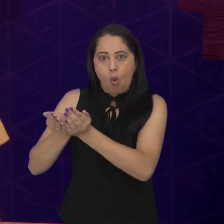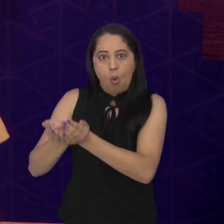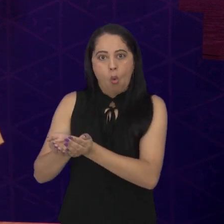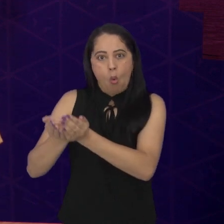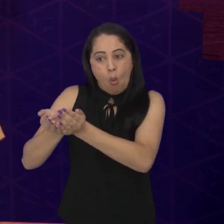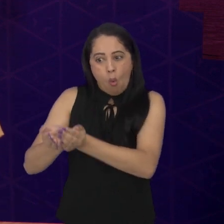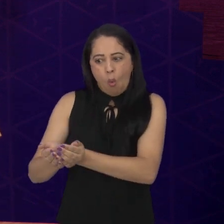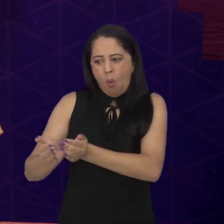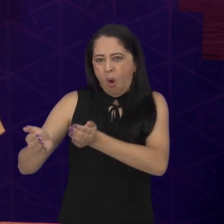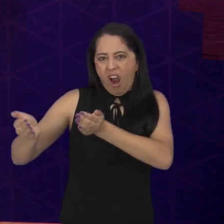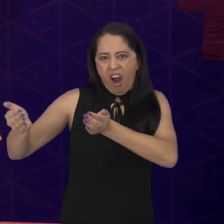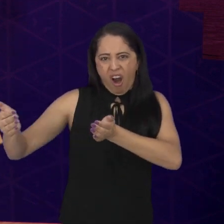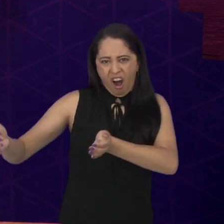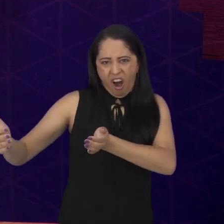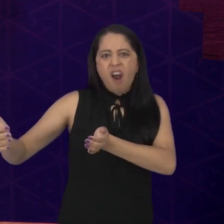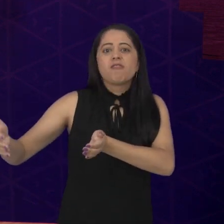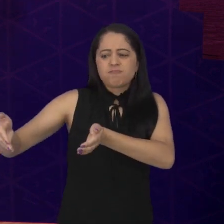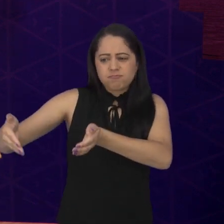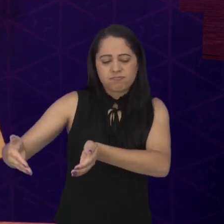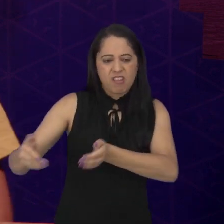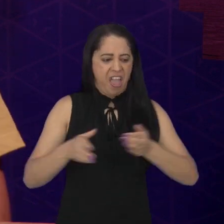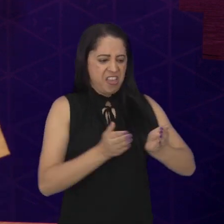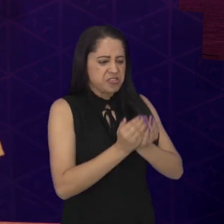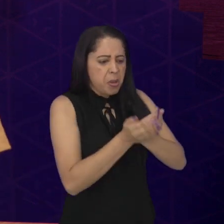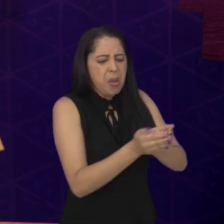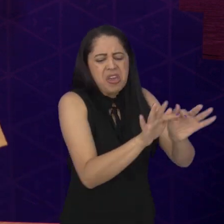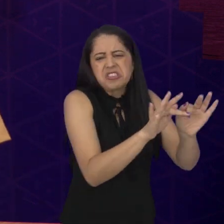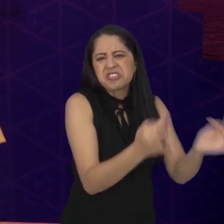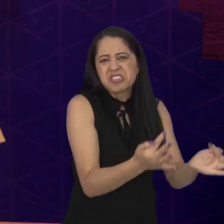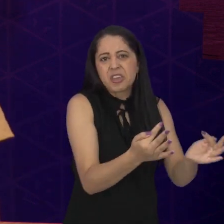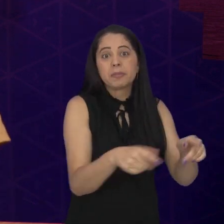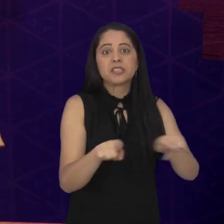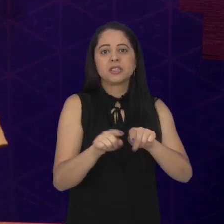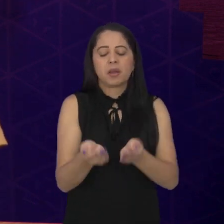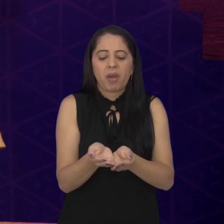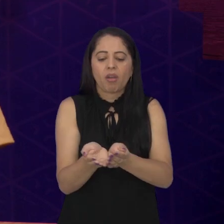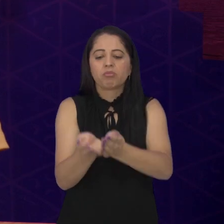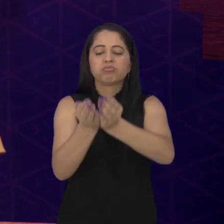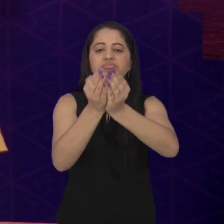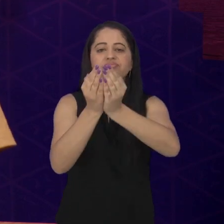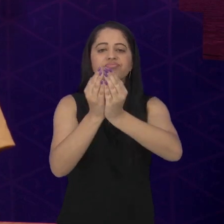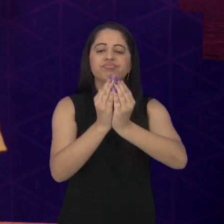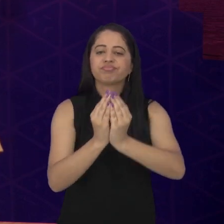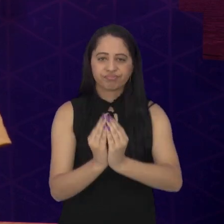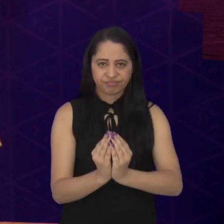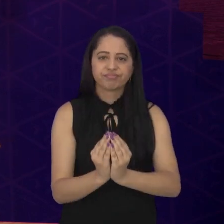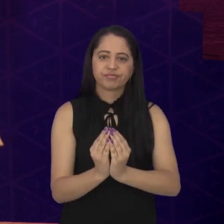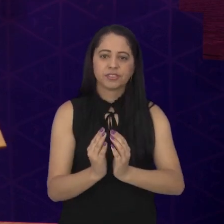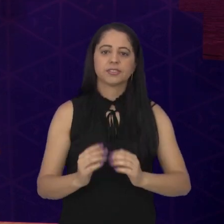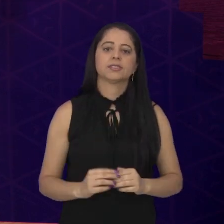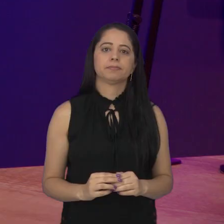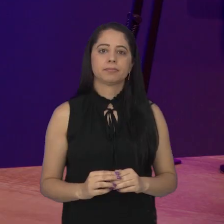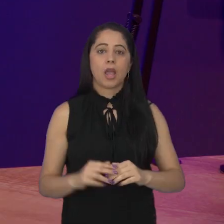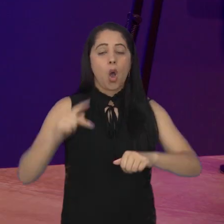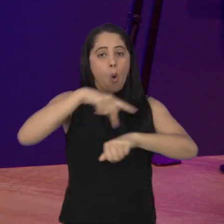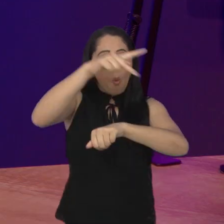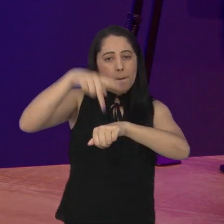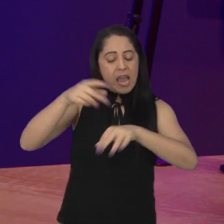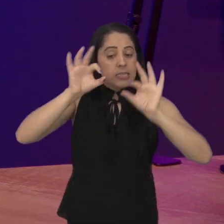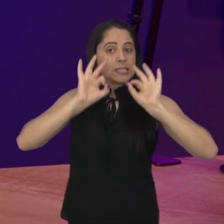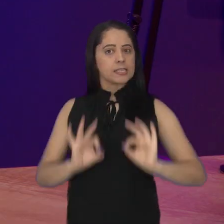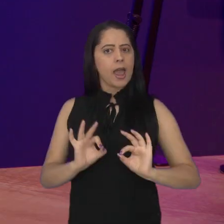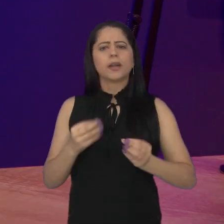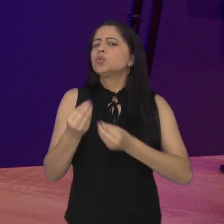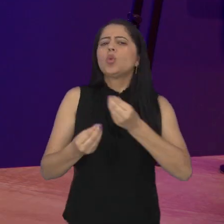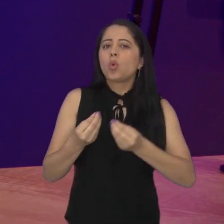está no mesmo mar. Tem gente que está andando de iate, tem gente que está de jangada e tem gente que está à deriva. E um país